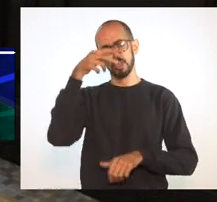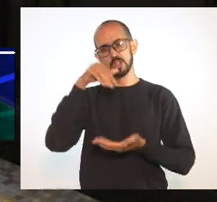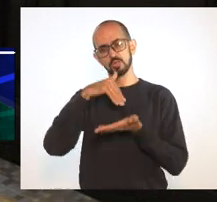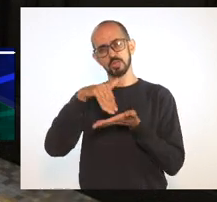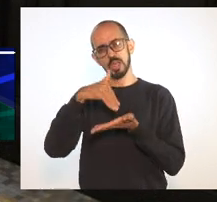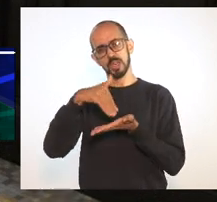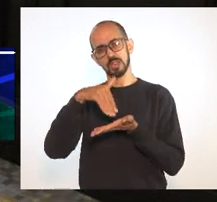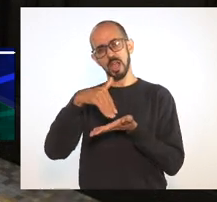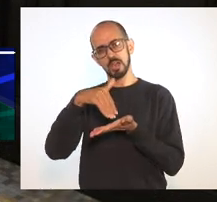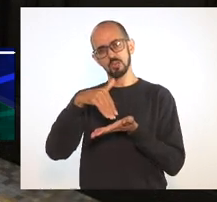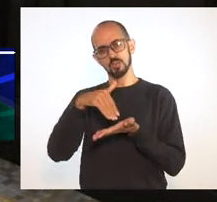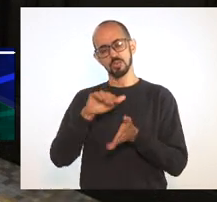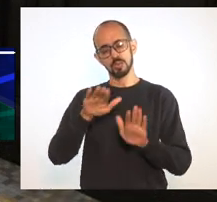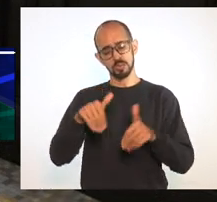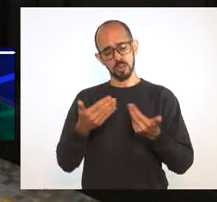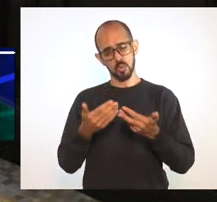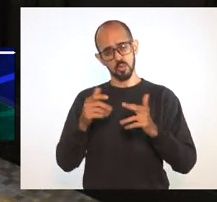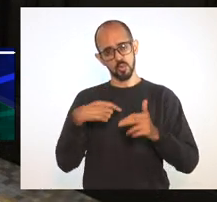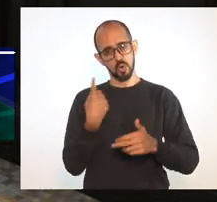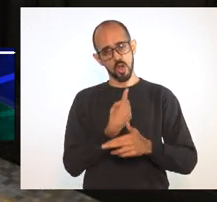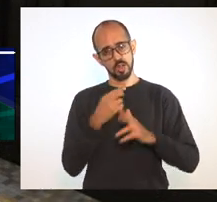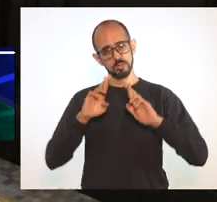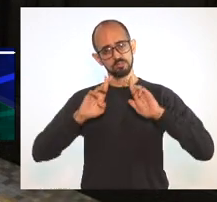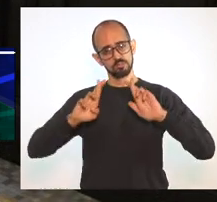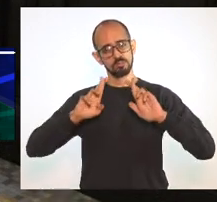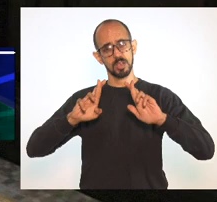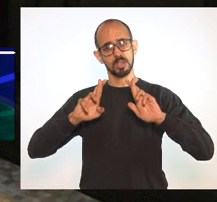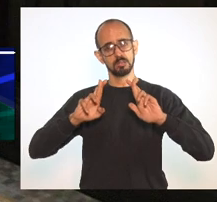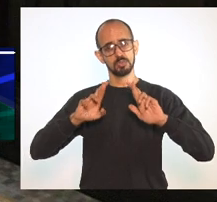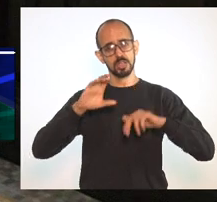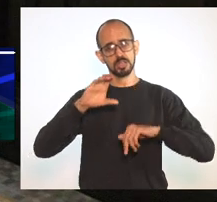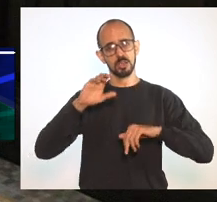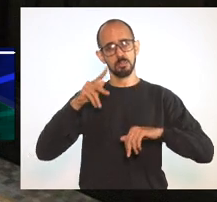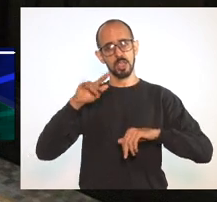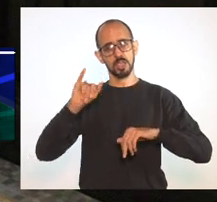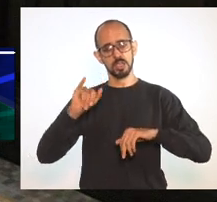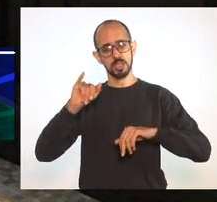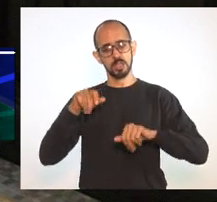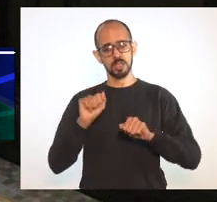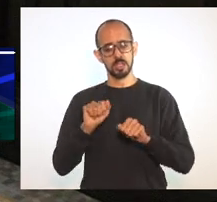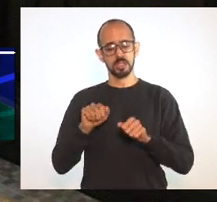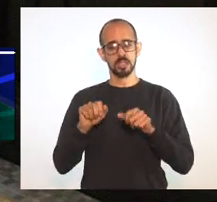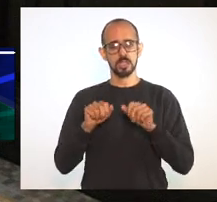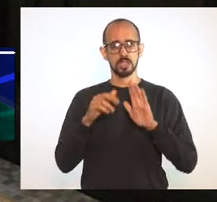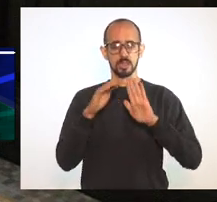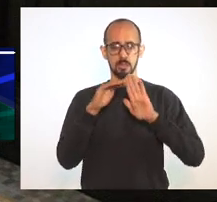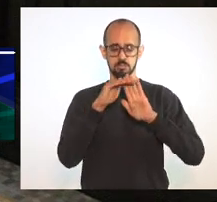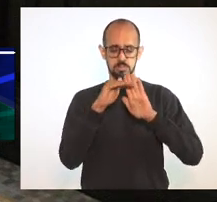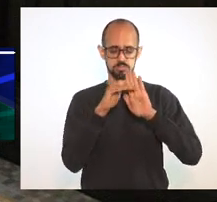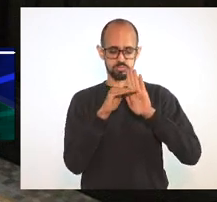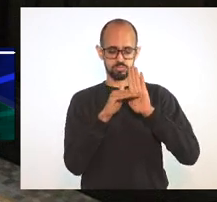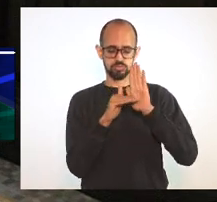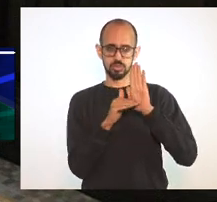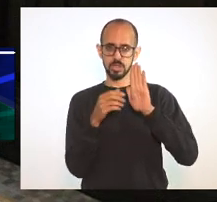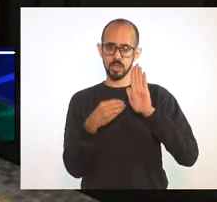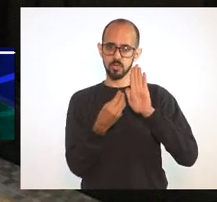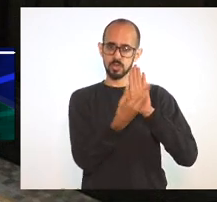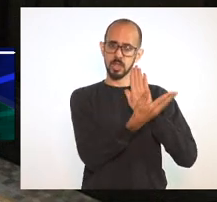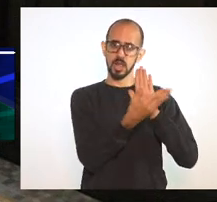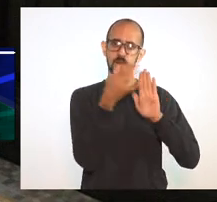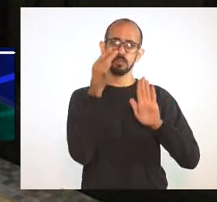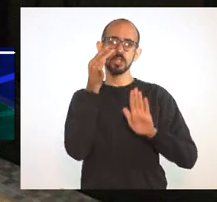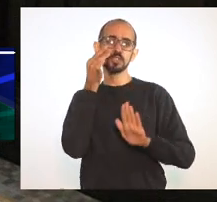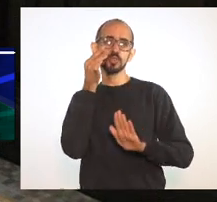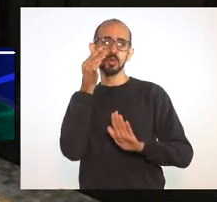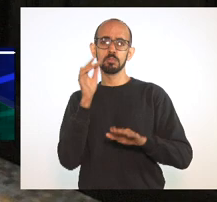secretário. Então, a gente espera que a CPI, o relatório da CPI que fiz questão de entregar